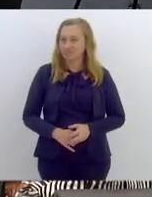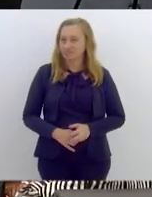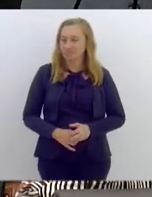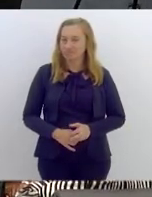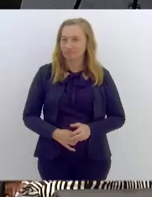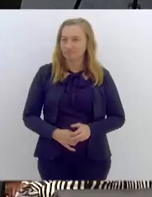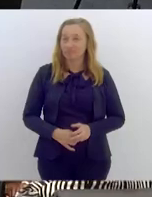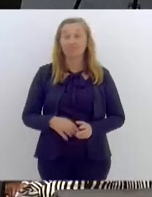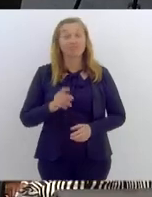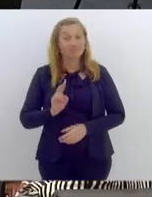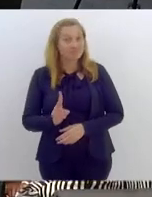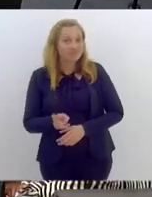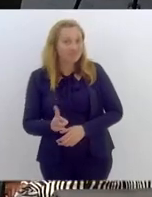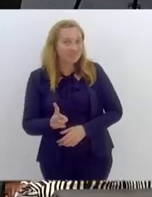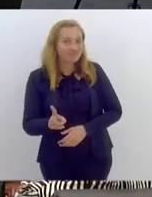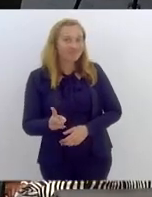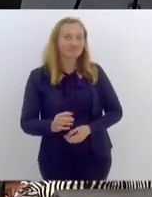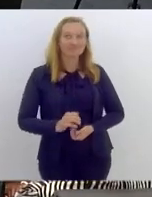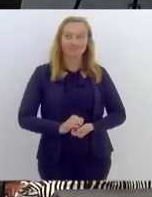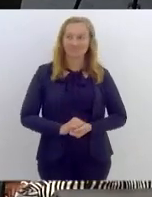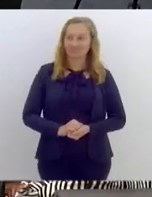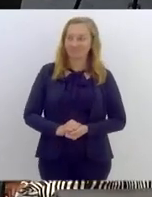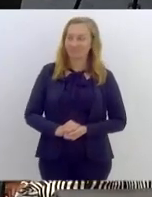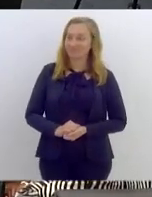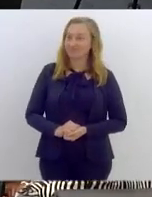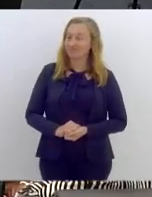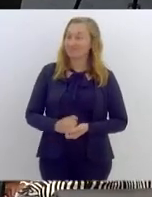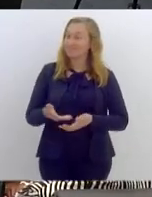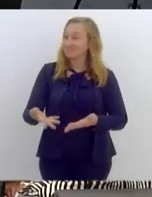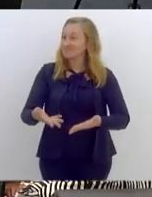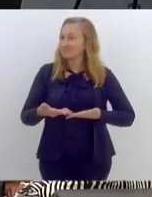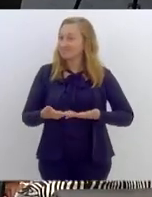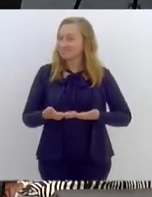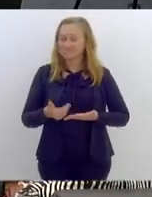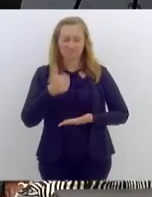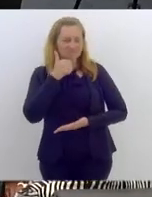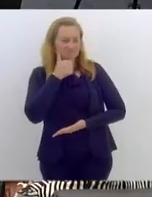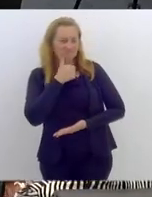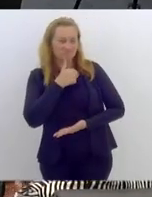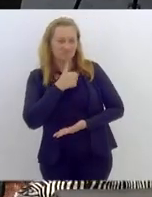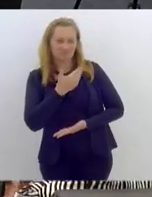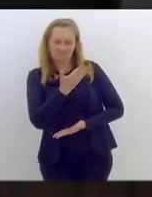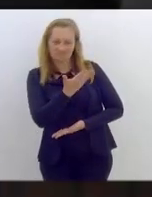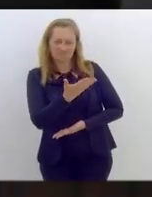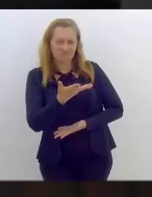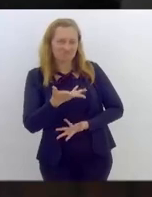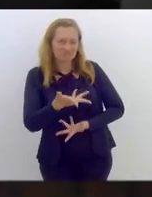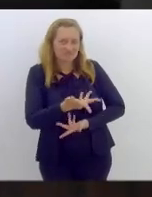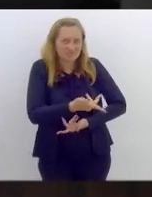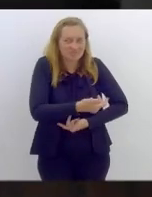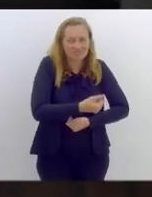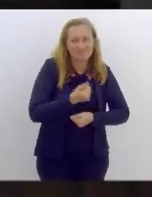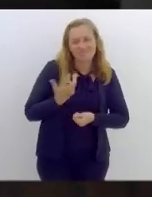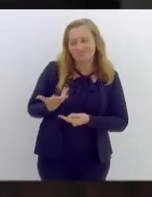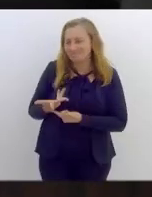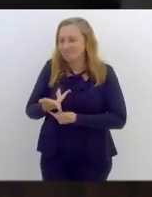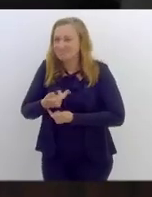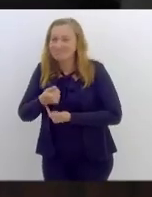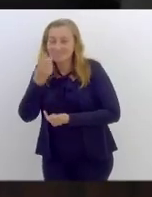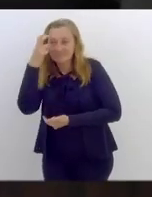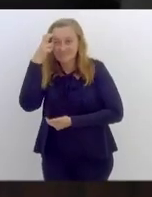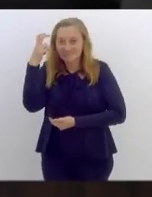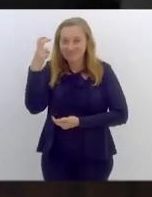Para dar continuidade, nós convidamos ela, essa mulher incrível da arte, da